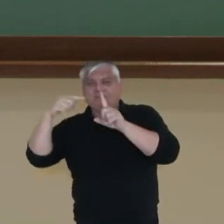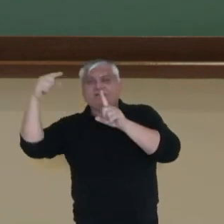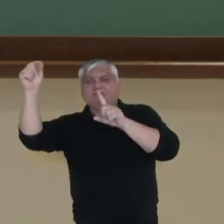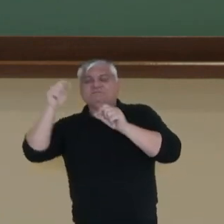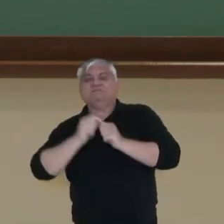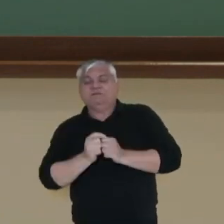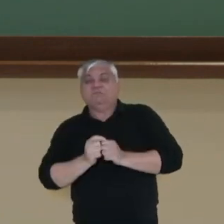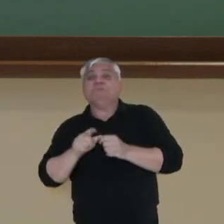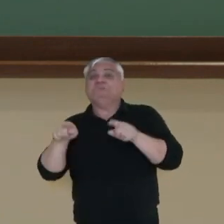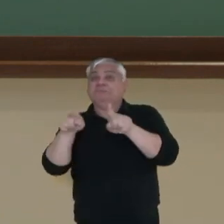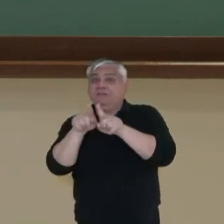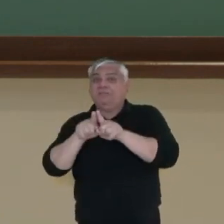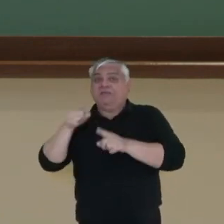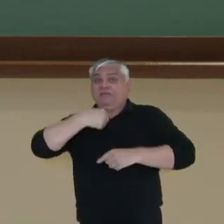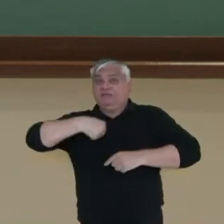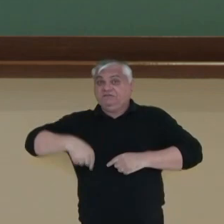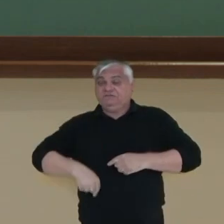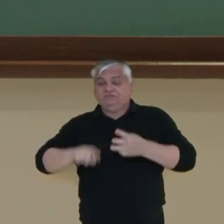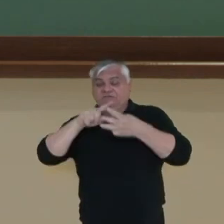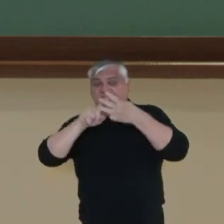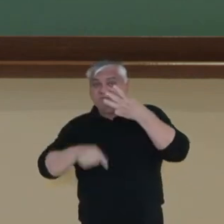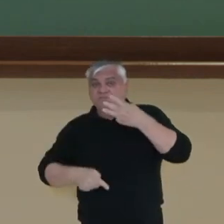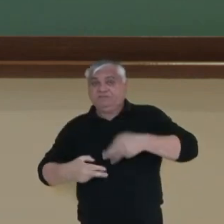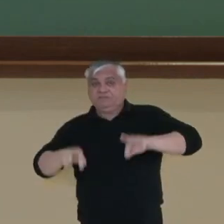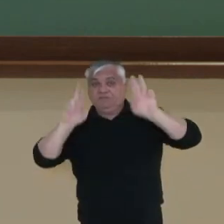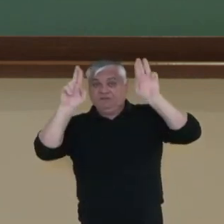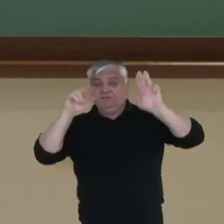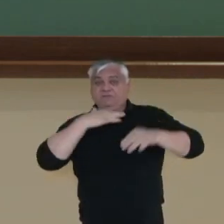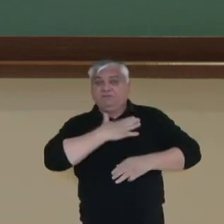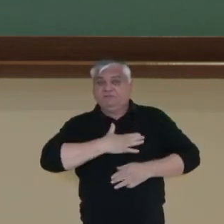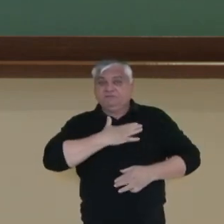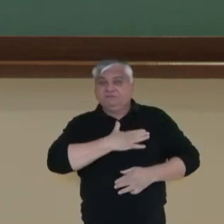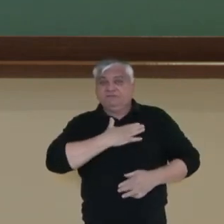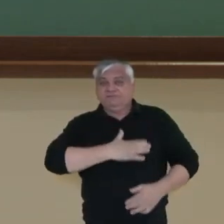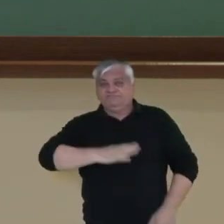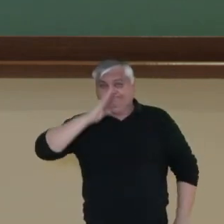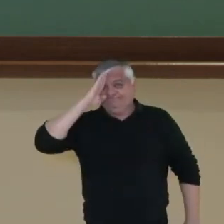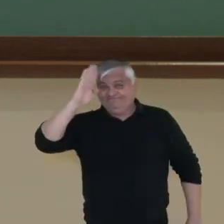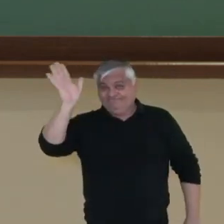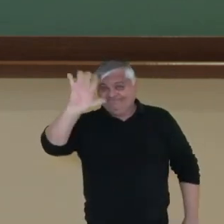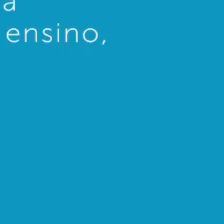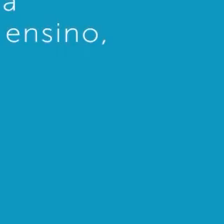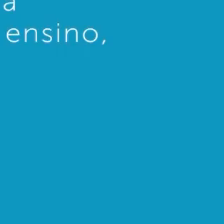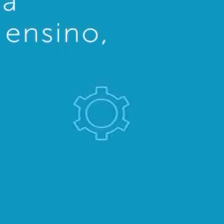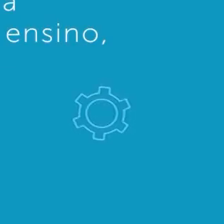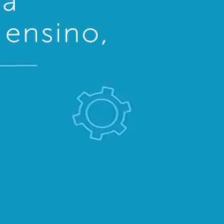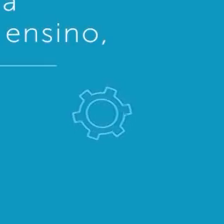Paquistão e envolvem a China. Eu espero que vocês tenham gostado da aula. Até mais!